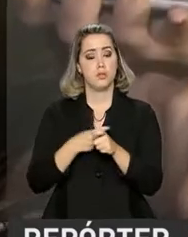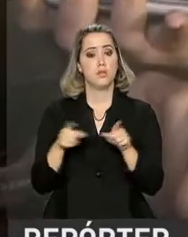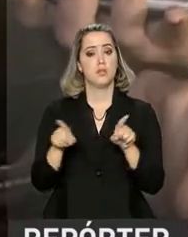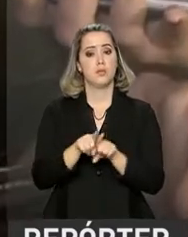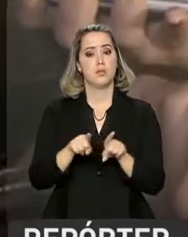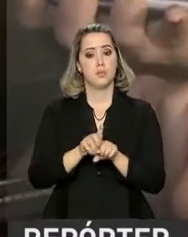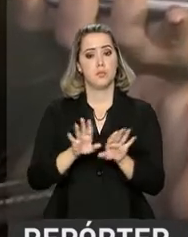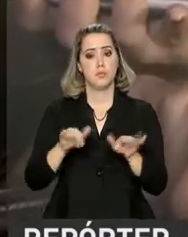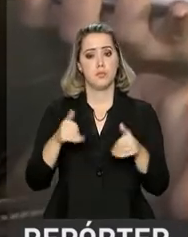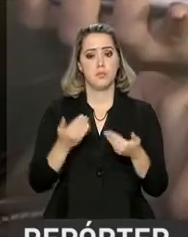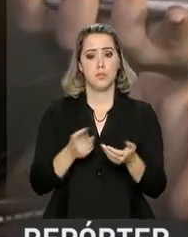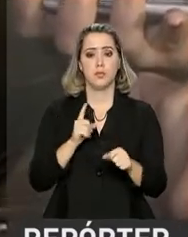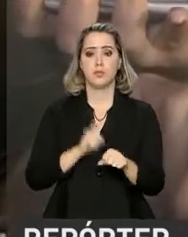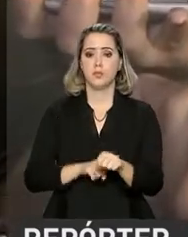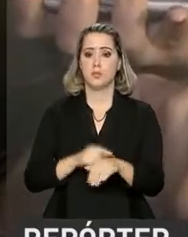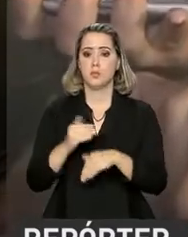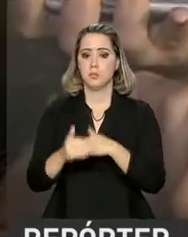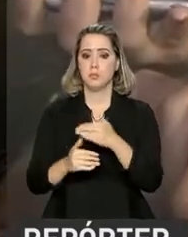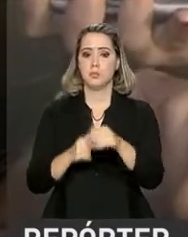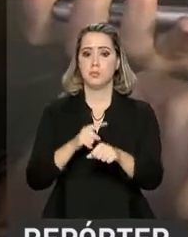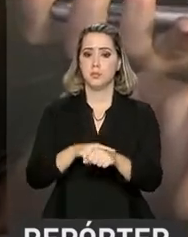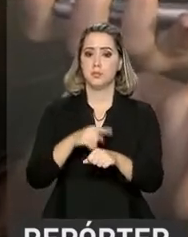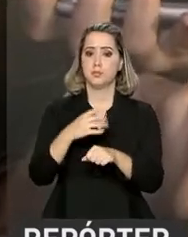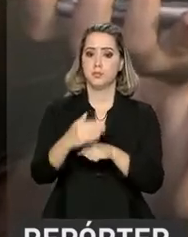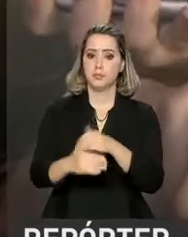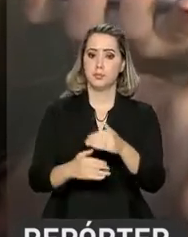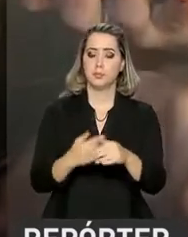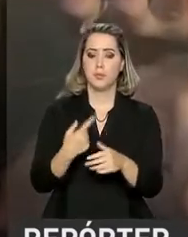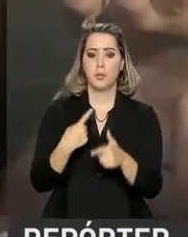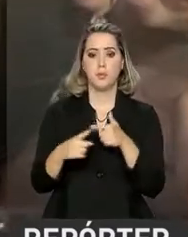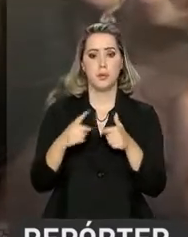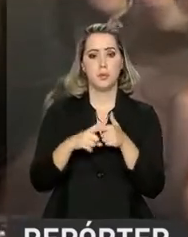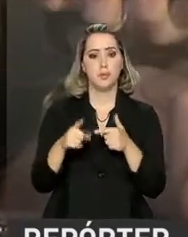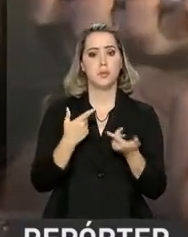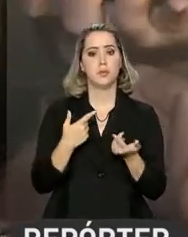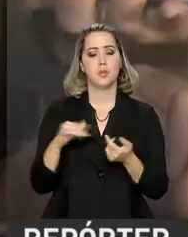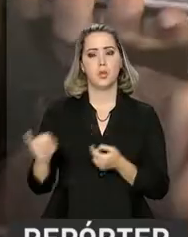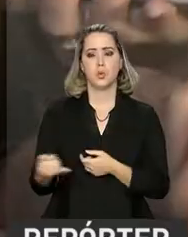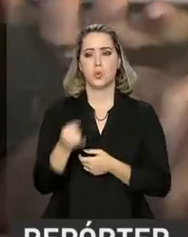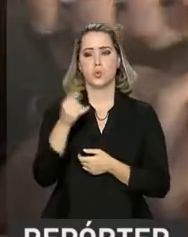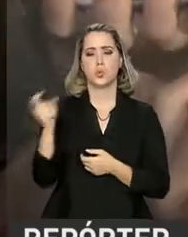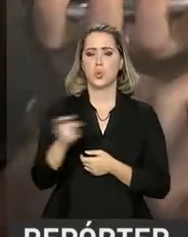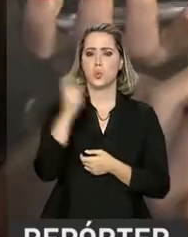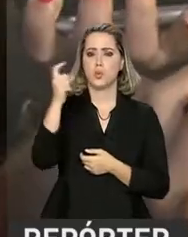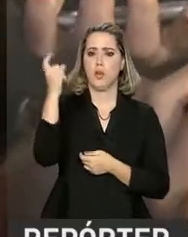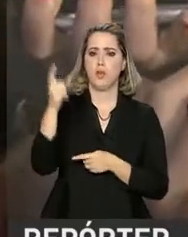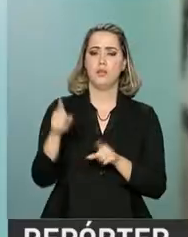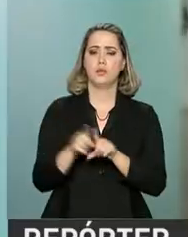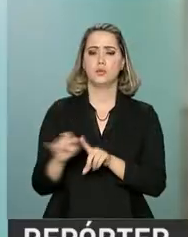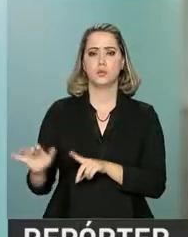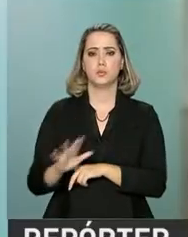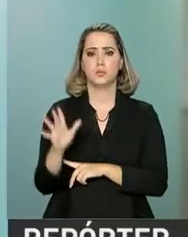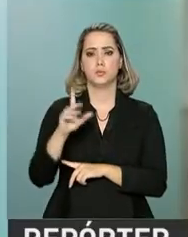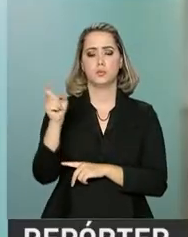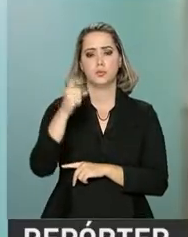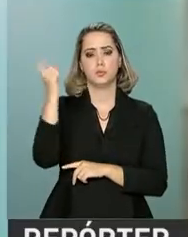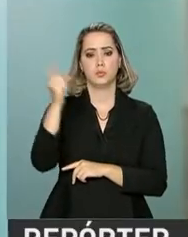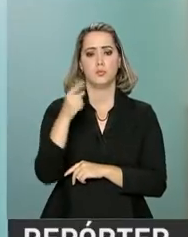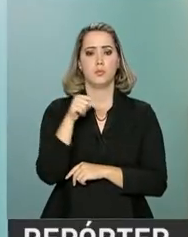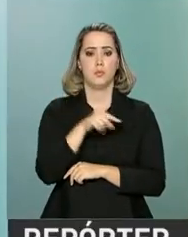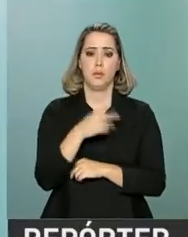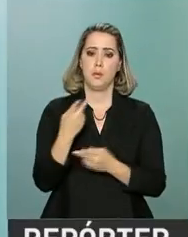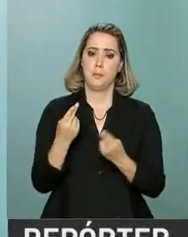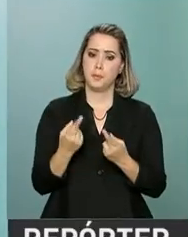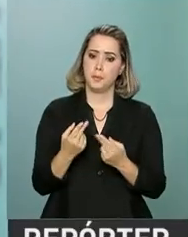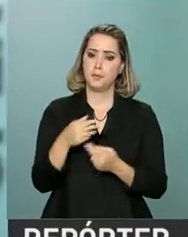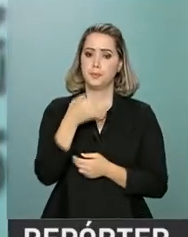E isso, de tempos em tempos, levava a uma crise e levou taxa de juros muito elevada, taxa de inflação. Opinião compartilhada